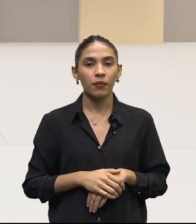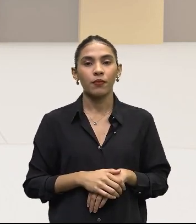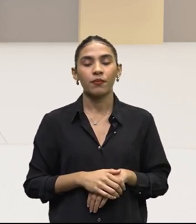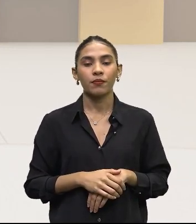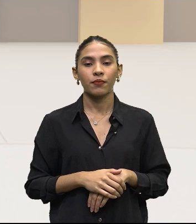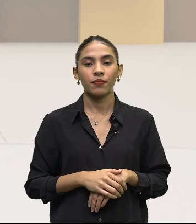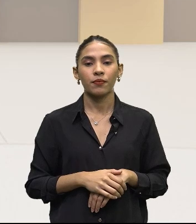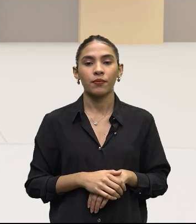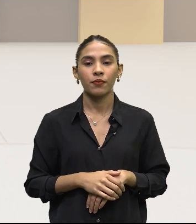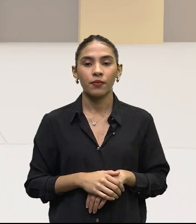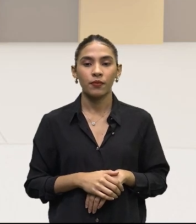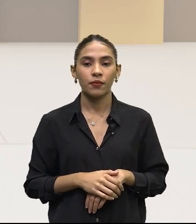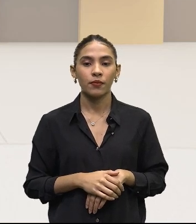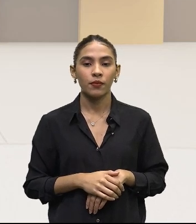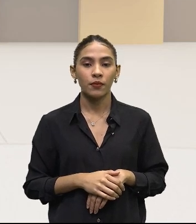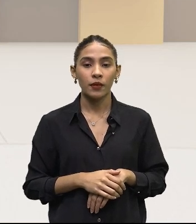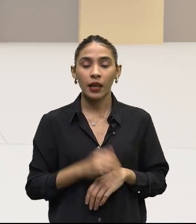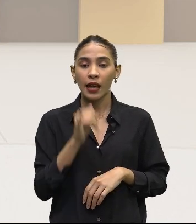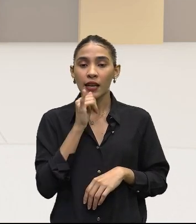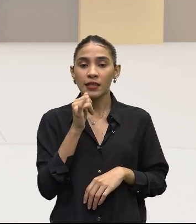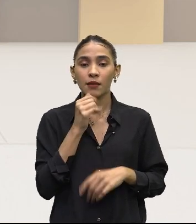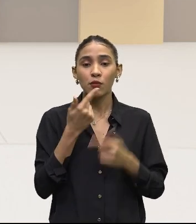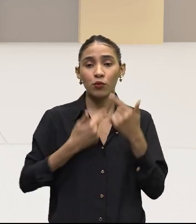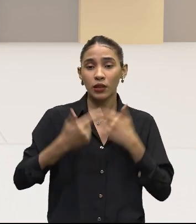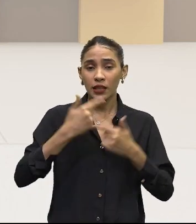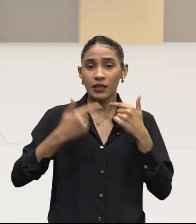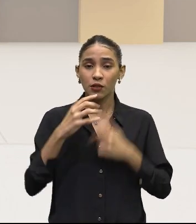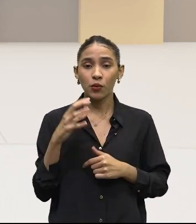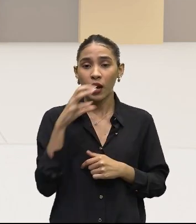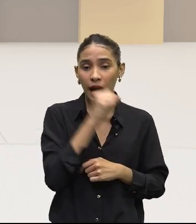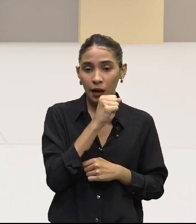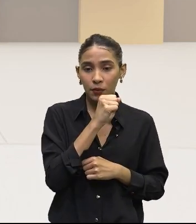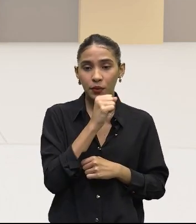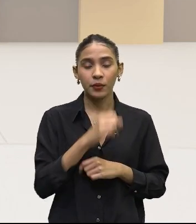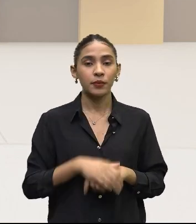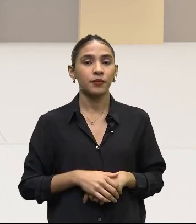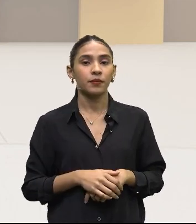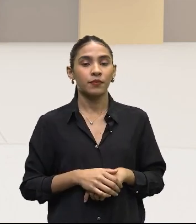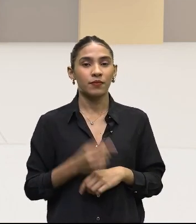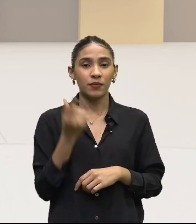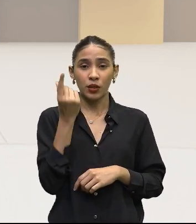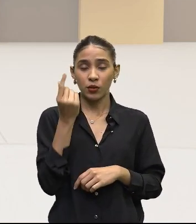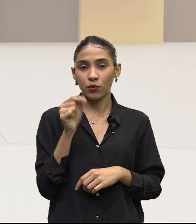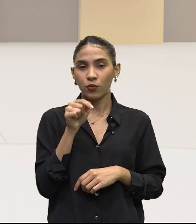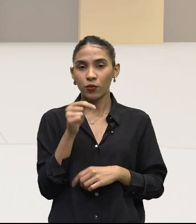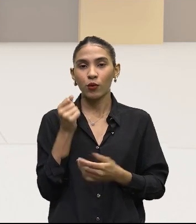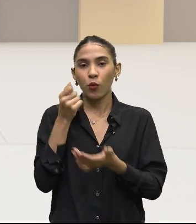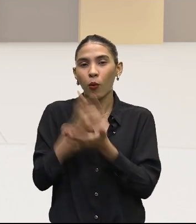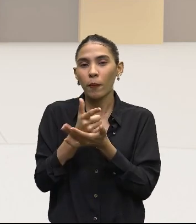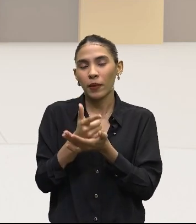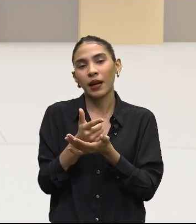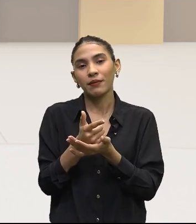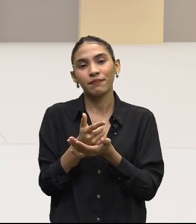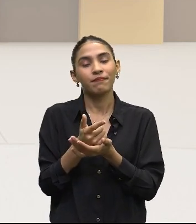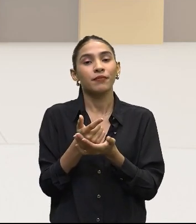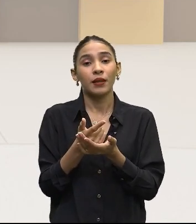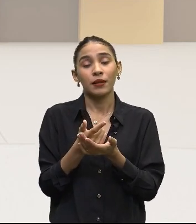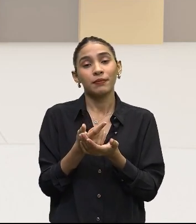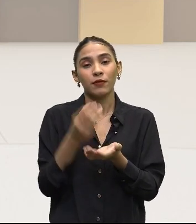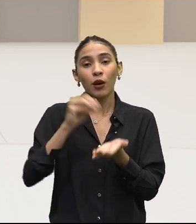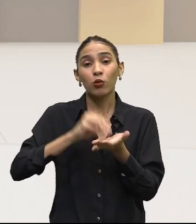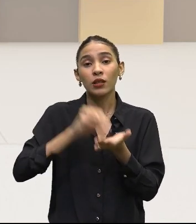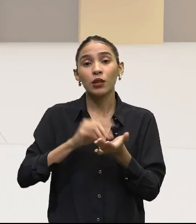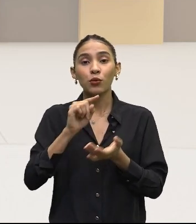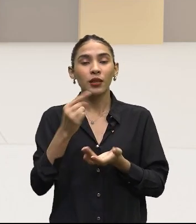alguns itens. A busca pelo prazer imediato, ou seja, gastar sem pensar, pensando apenas ali